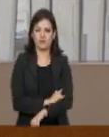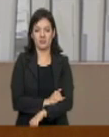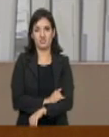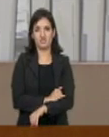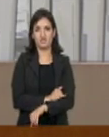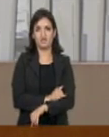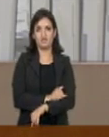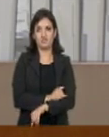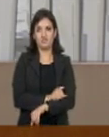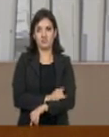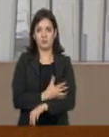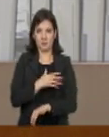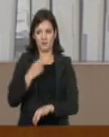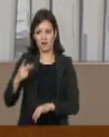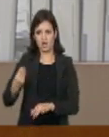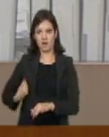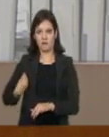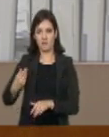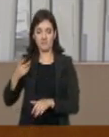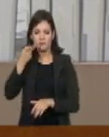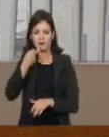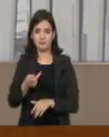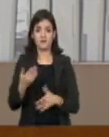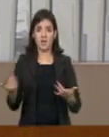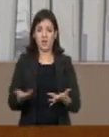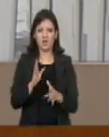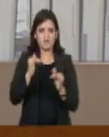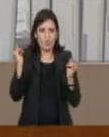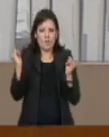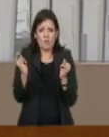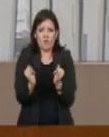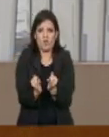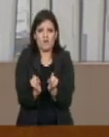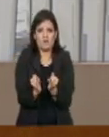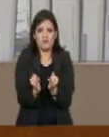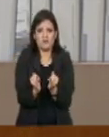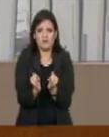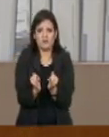boate. Agora já estava seco, definhou.